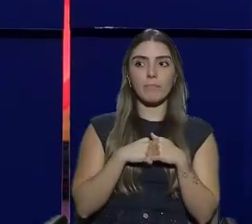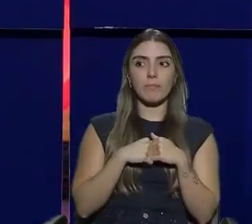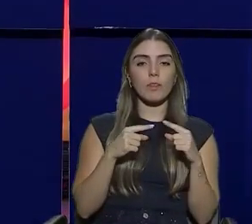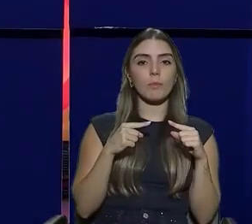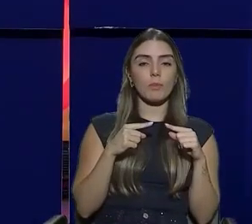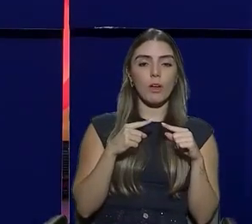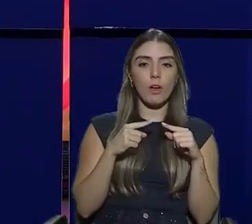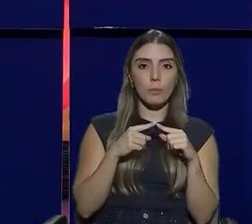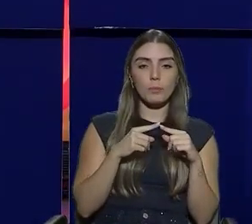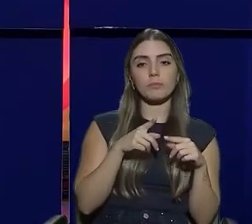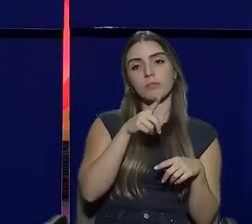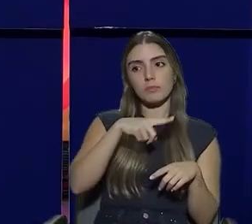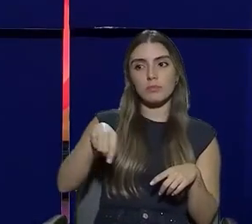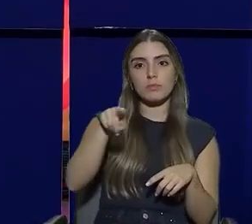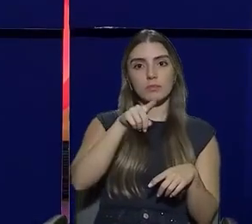exemplo.